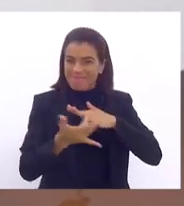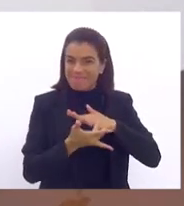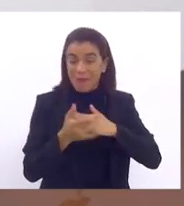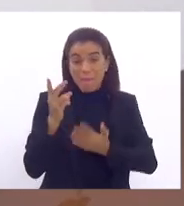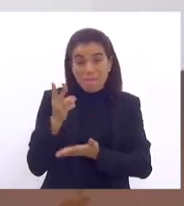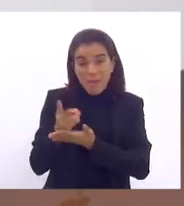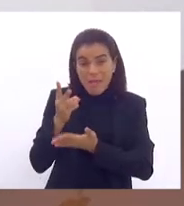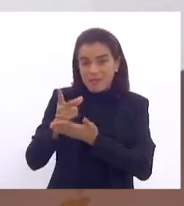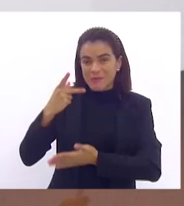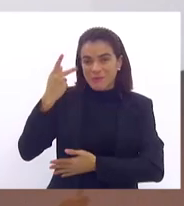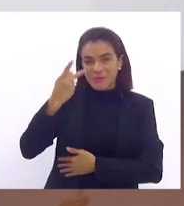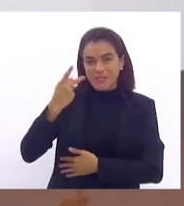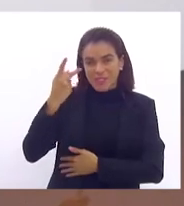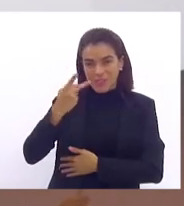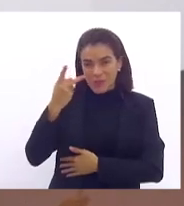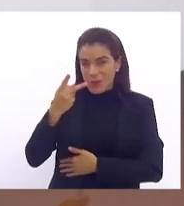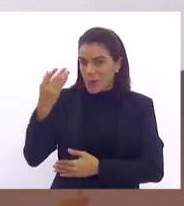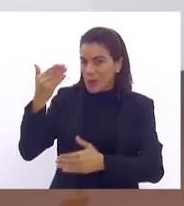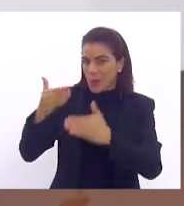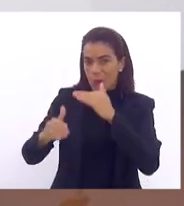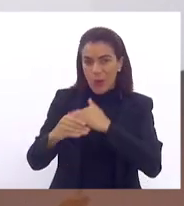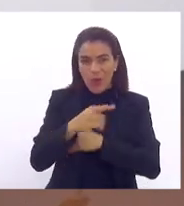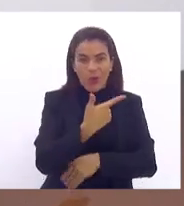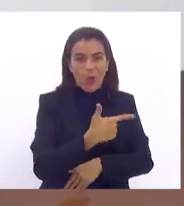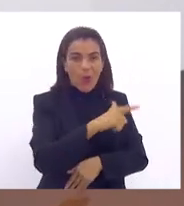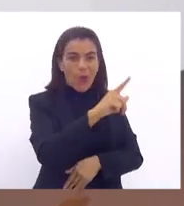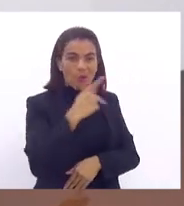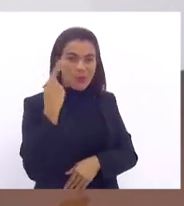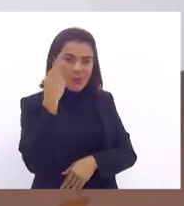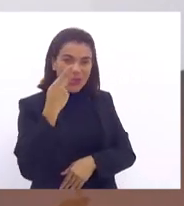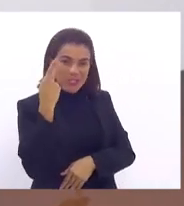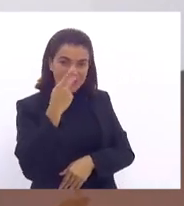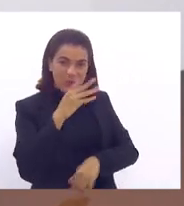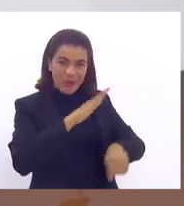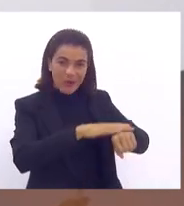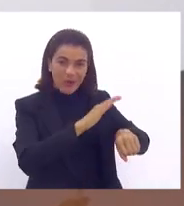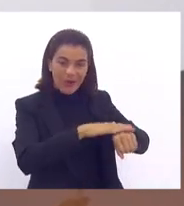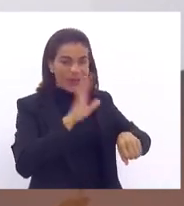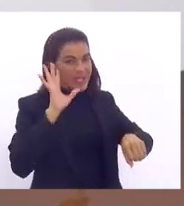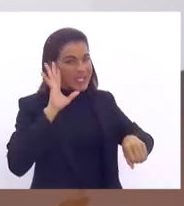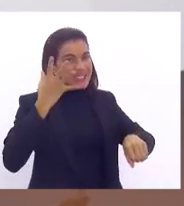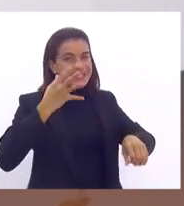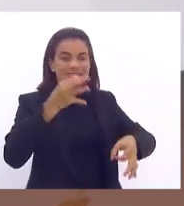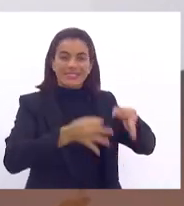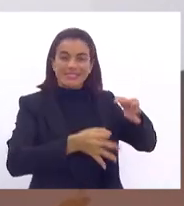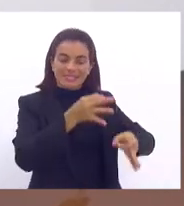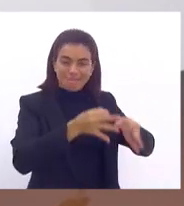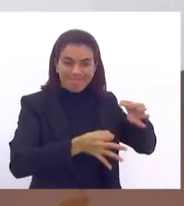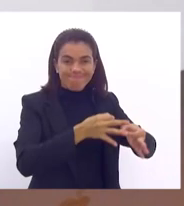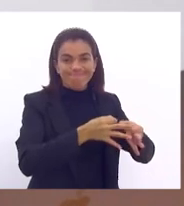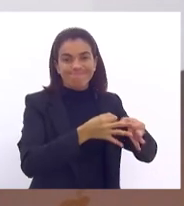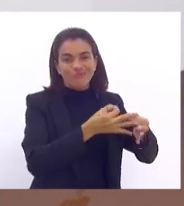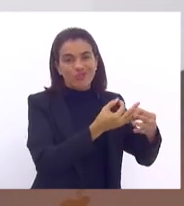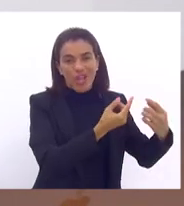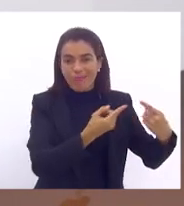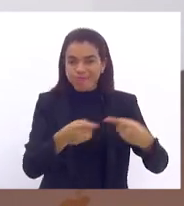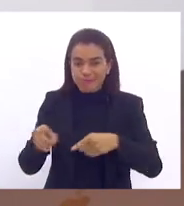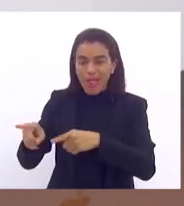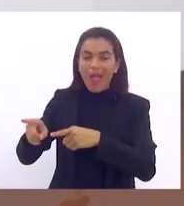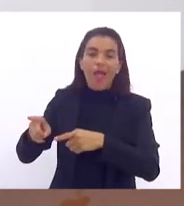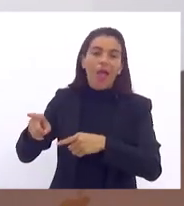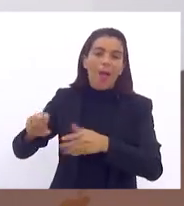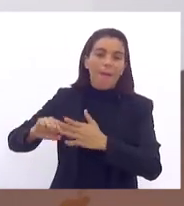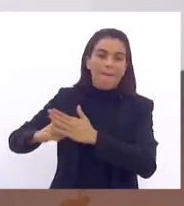os parlamentares concordam com essa interpretação de que devam ser eles os julgadores da medida de bloqueio